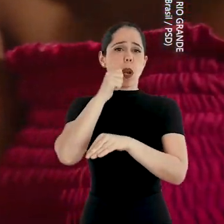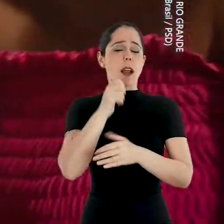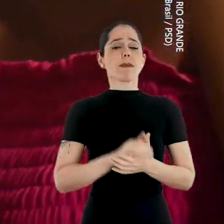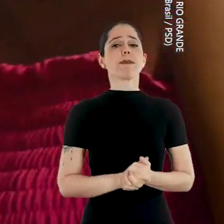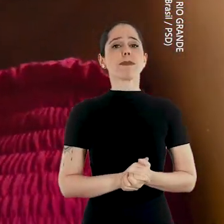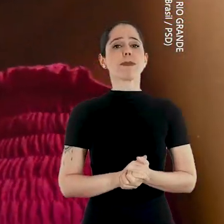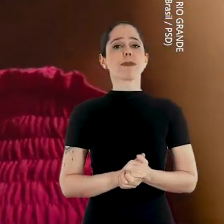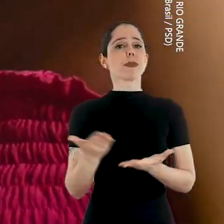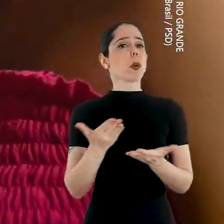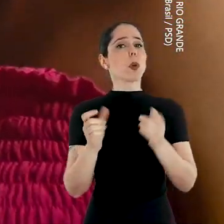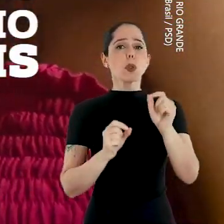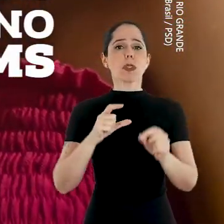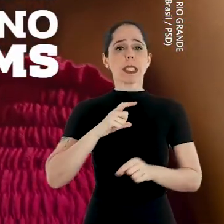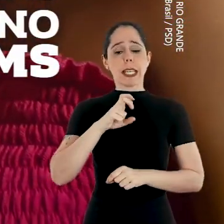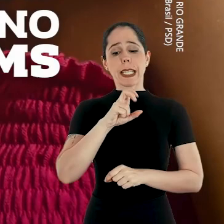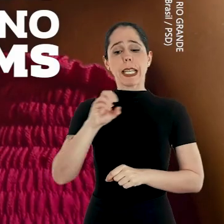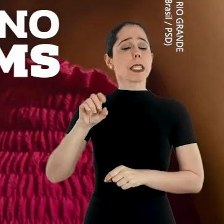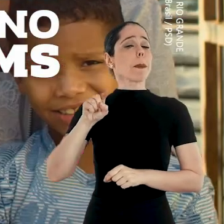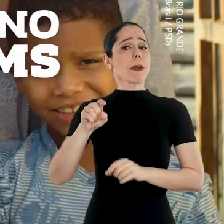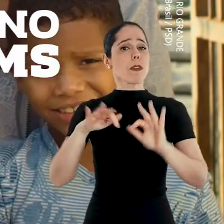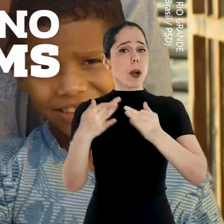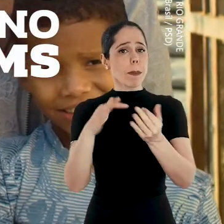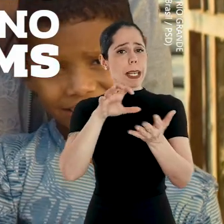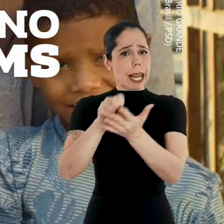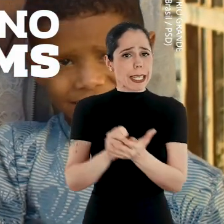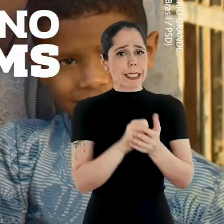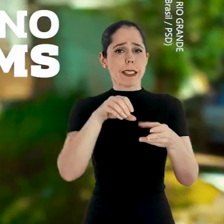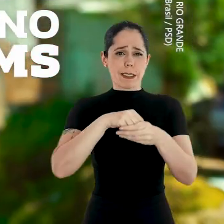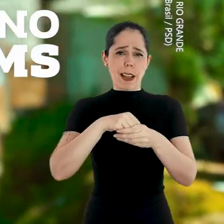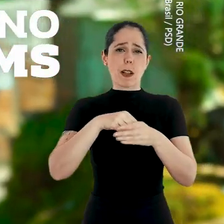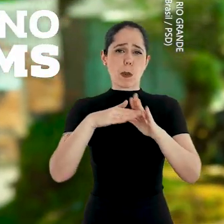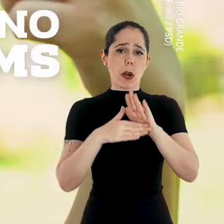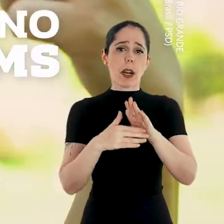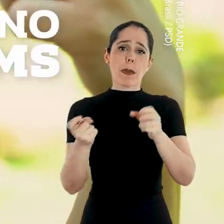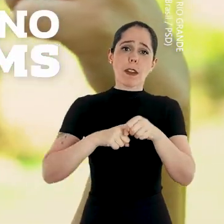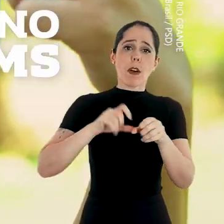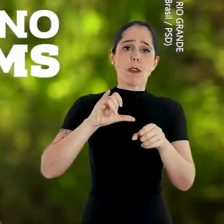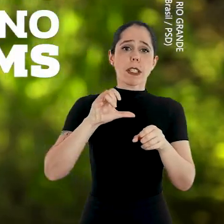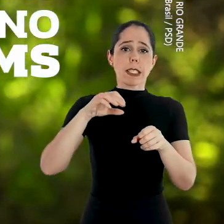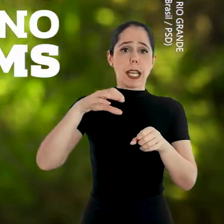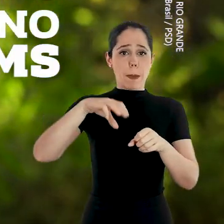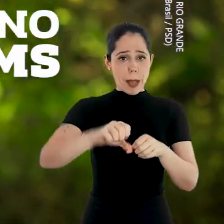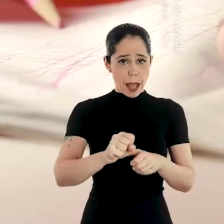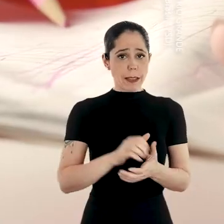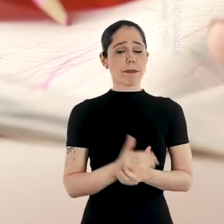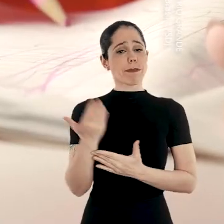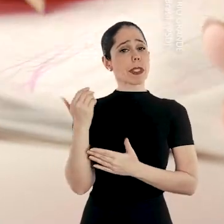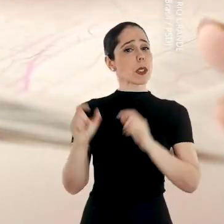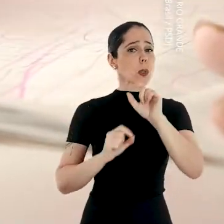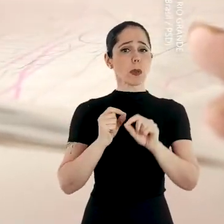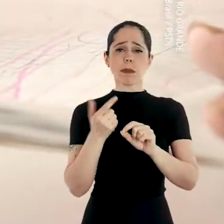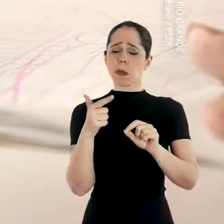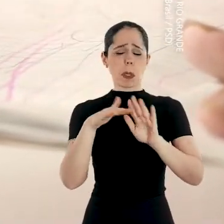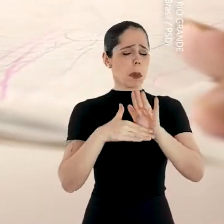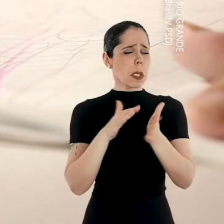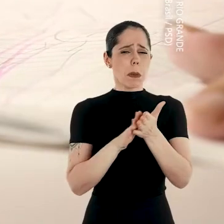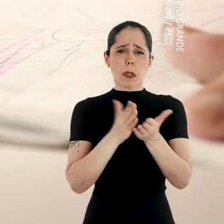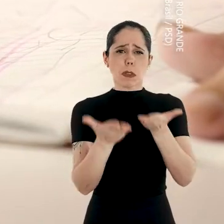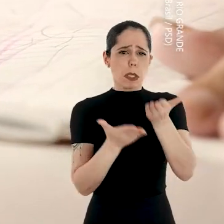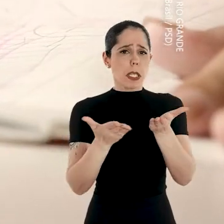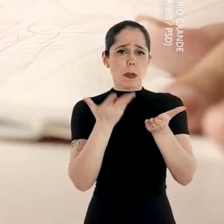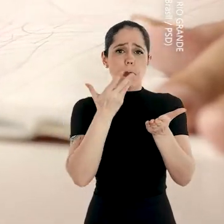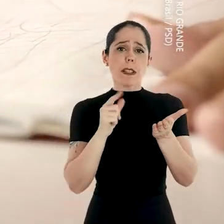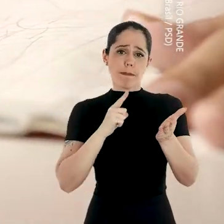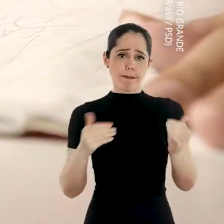chefiadas por mulheres. Hoje são 500 mil cadastradas no Devolve ICMS. Antes não havia nenhum